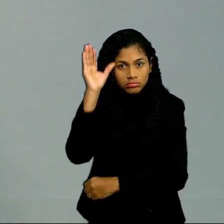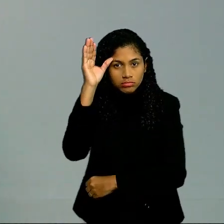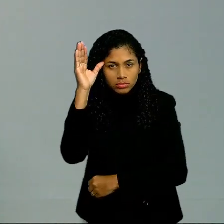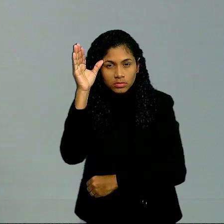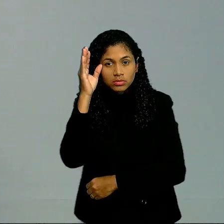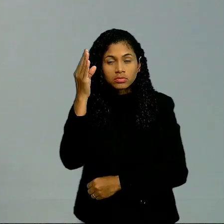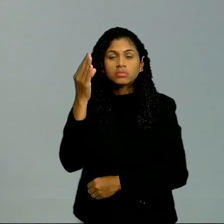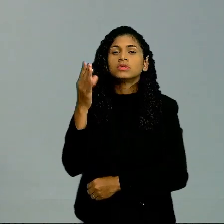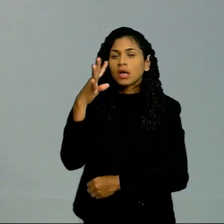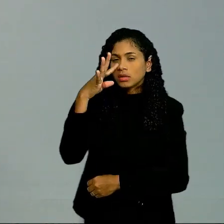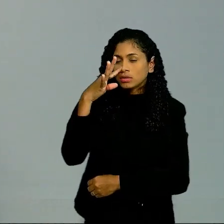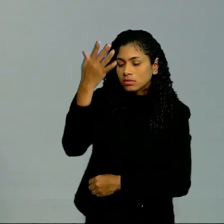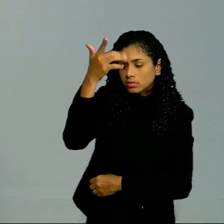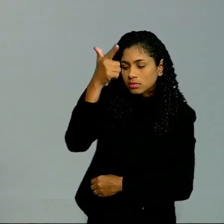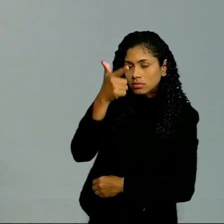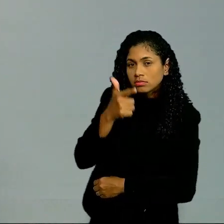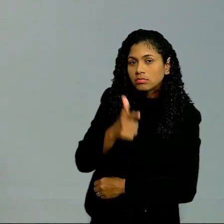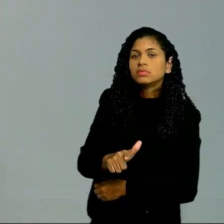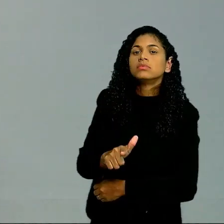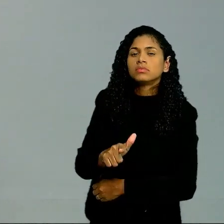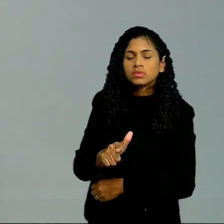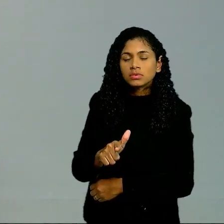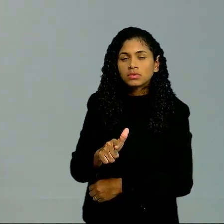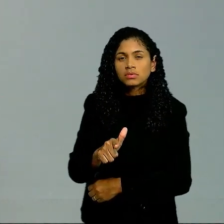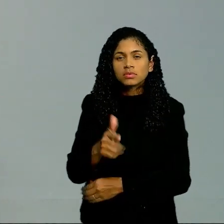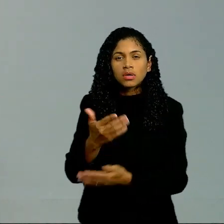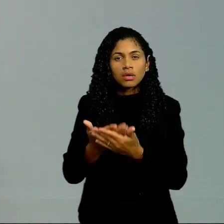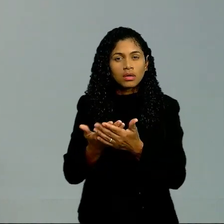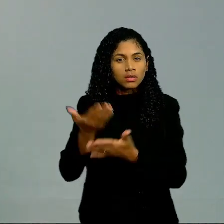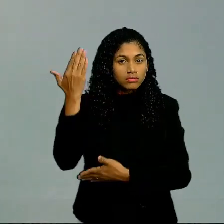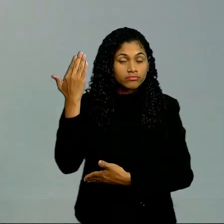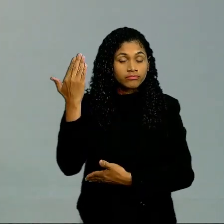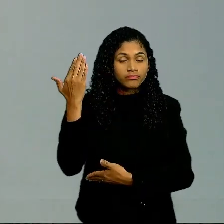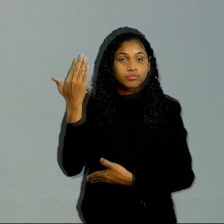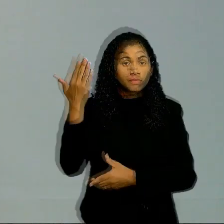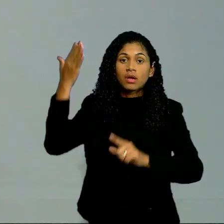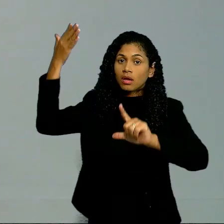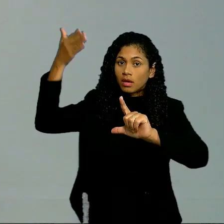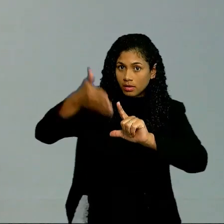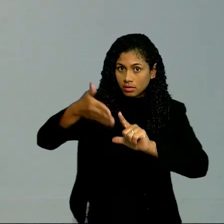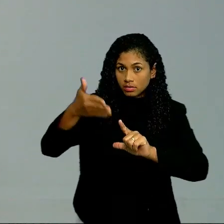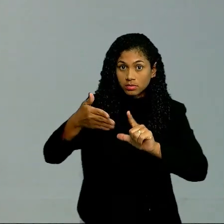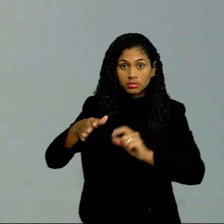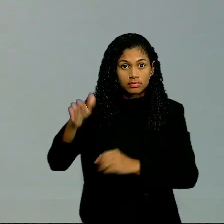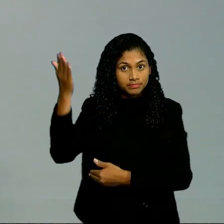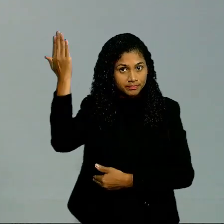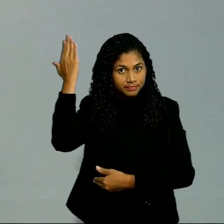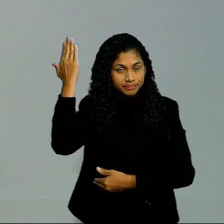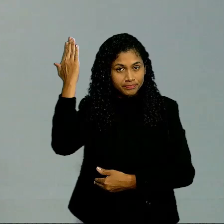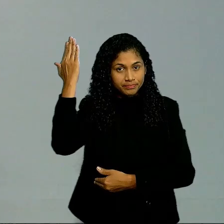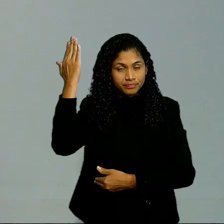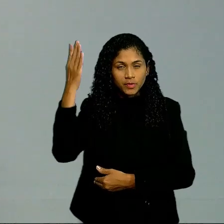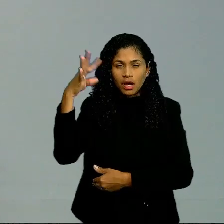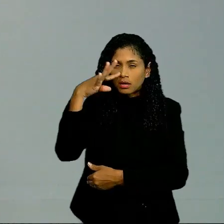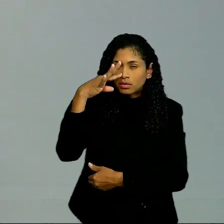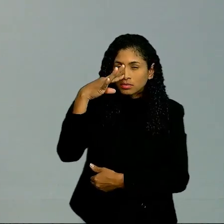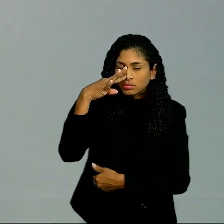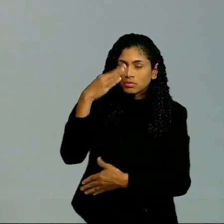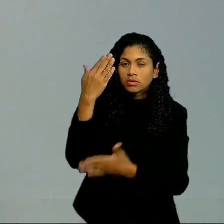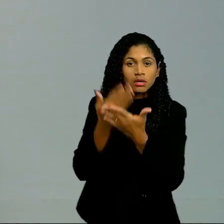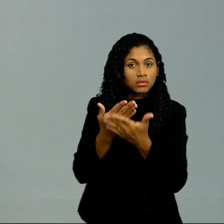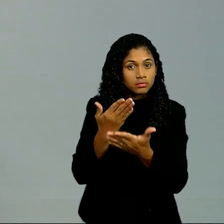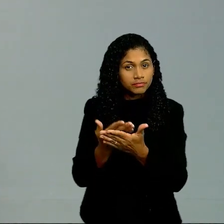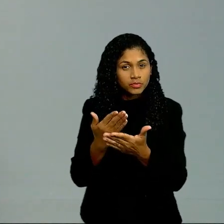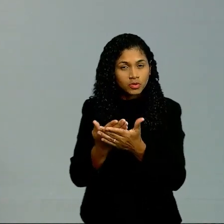anteriores, reassistir e se afinar para o Enem, é só você entrar nas nossas plataformas, assistir às nossas